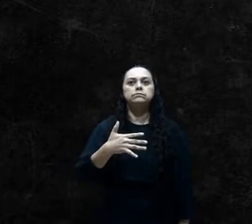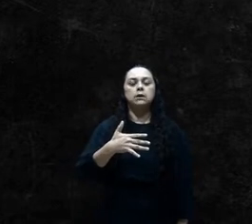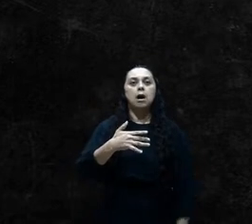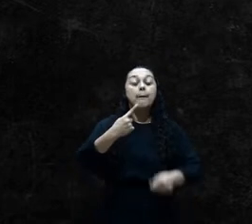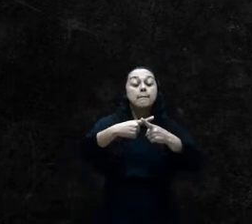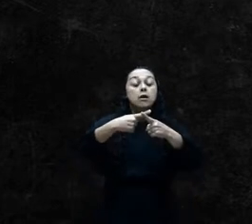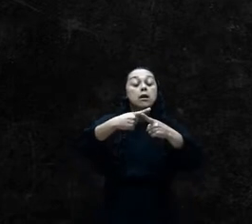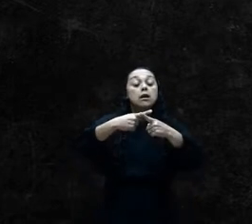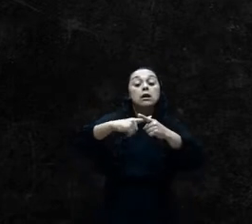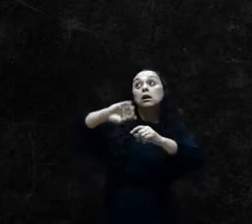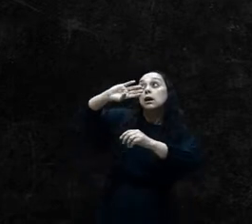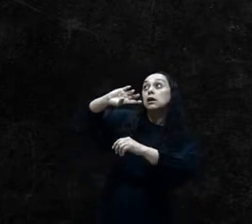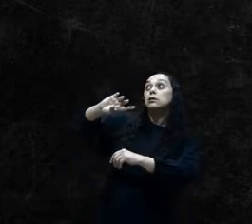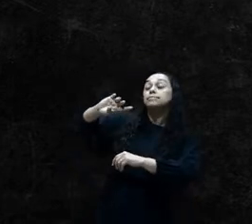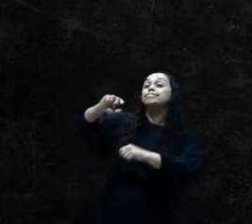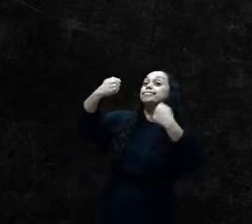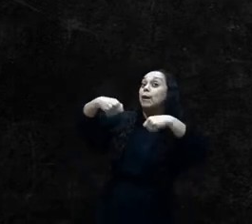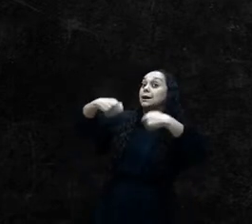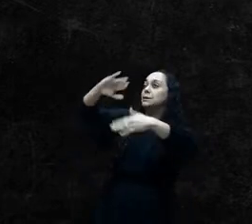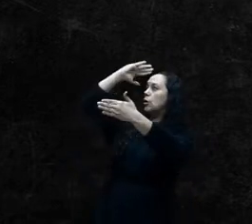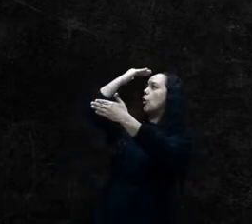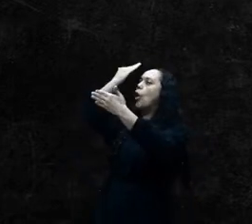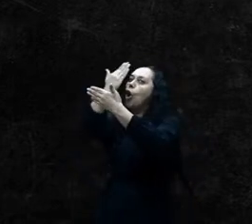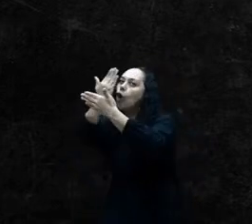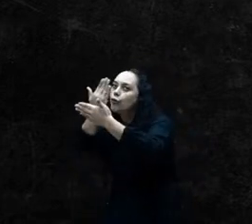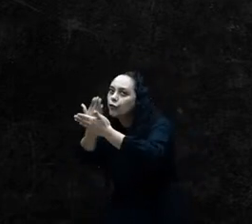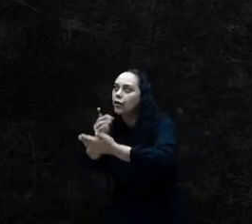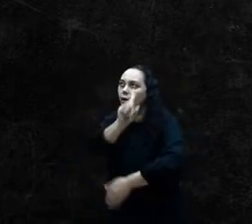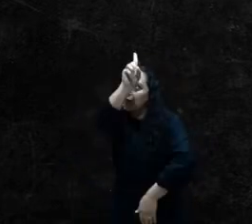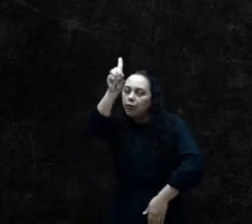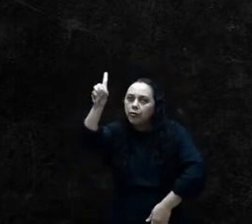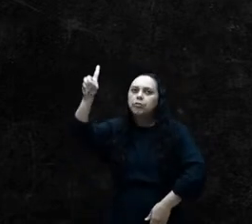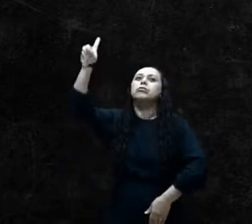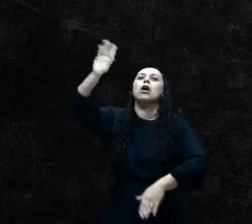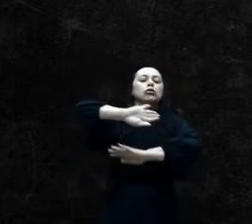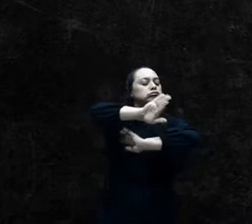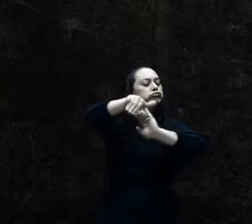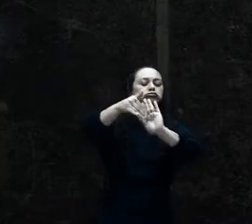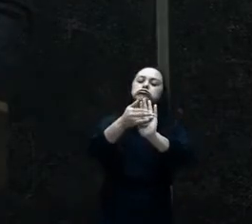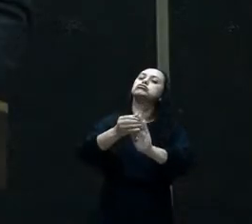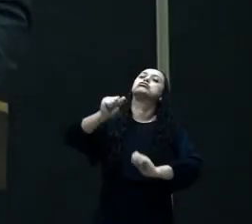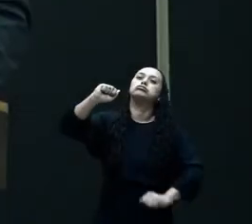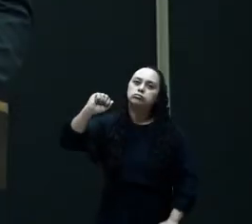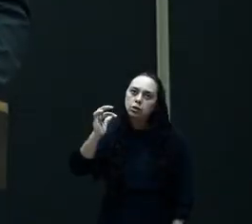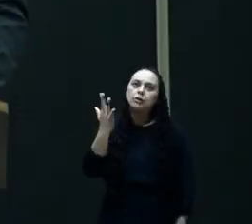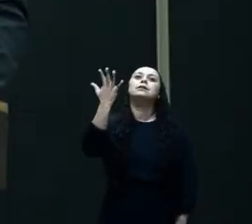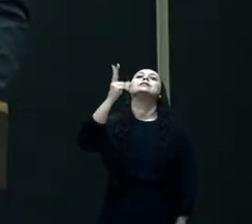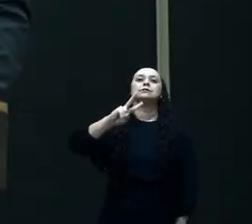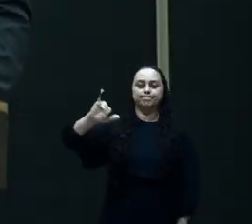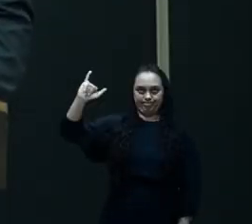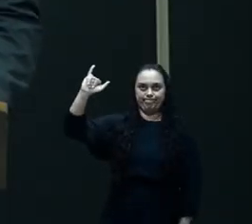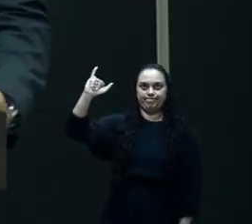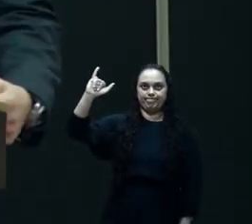com confio em Deus que tudo vai acontecer conforme me foi dito